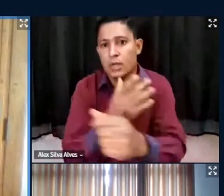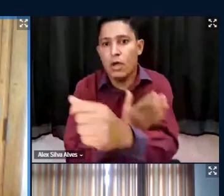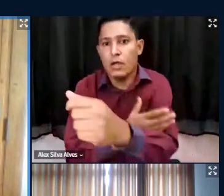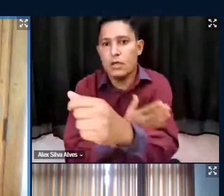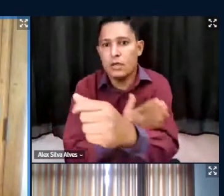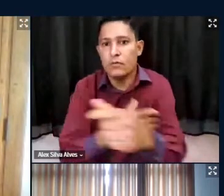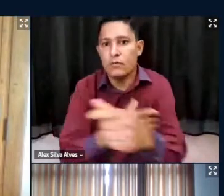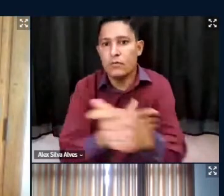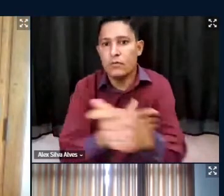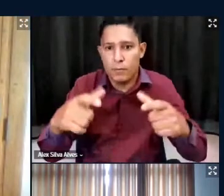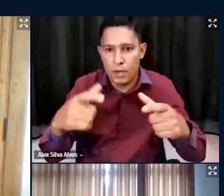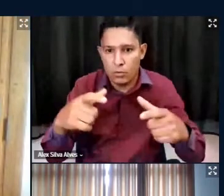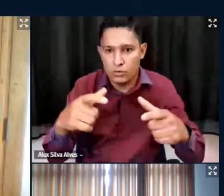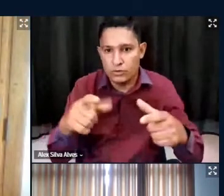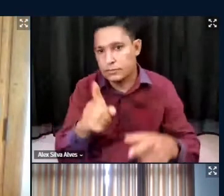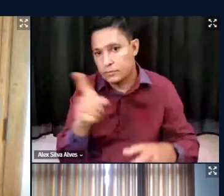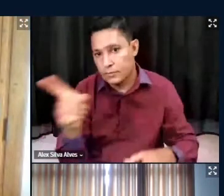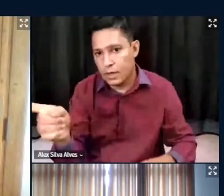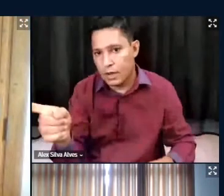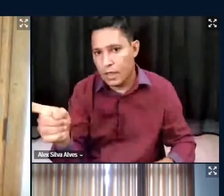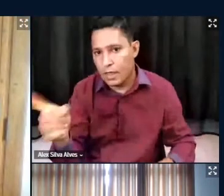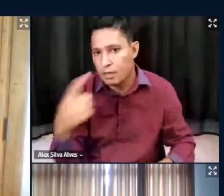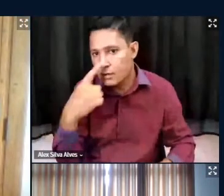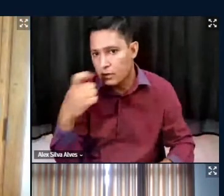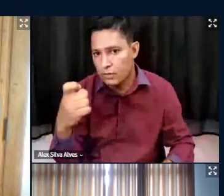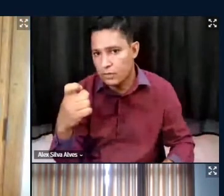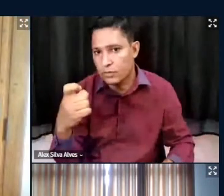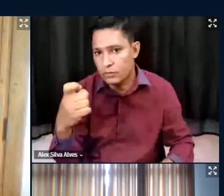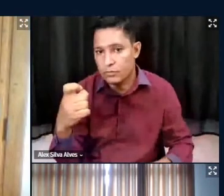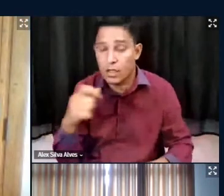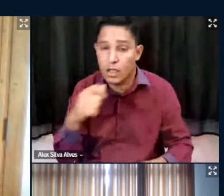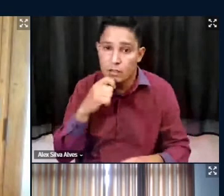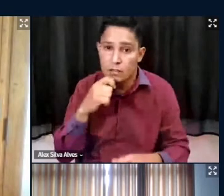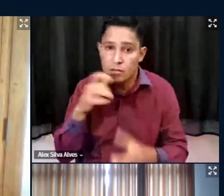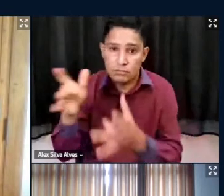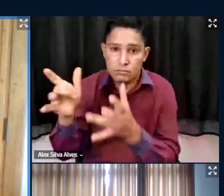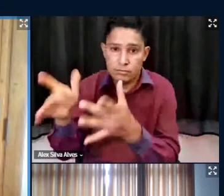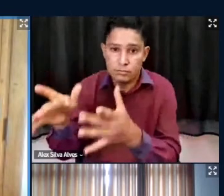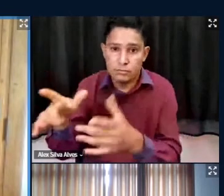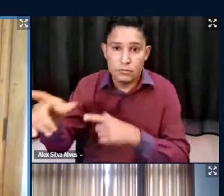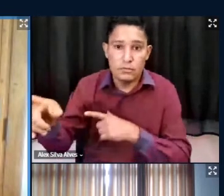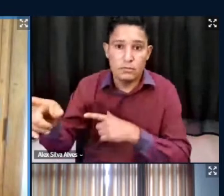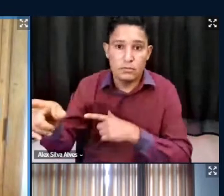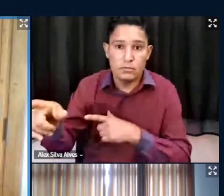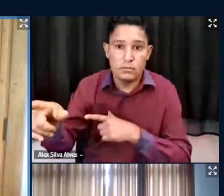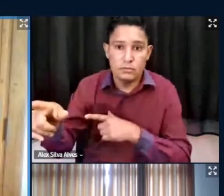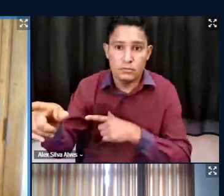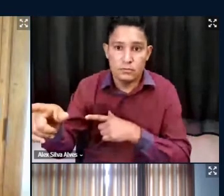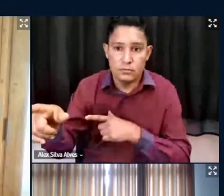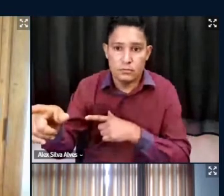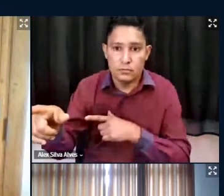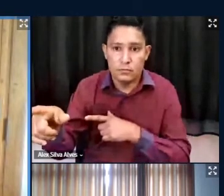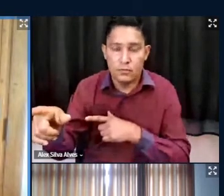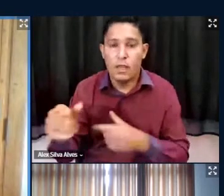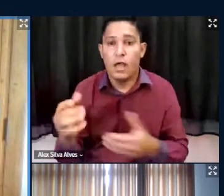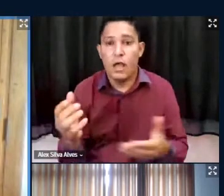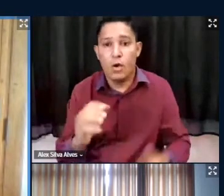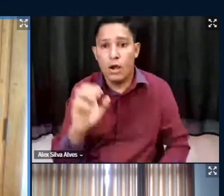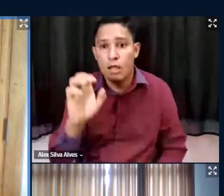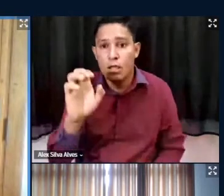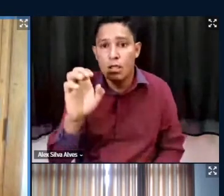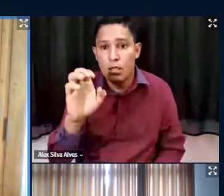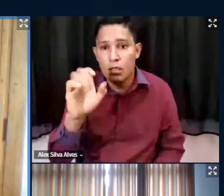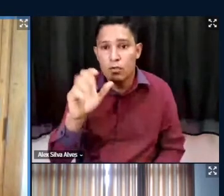Isso. Do computador. Ele fica salvo em um arquivo da lixeira. Fica lá. E